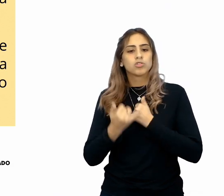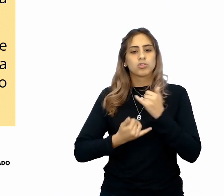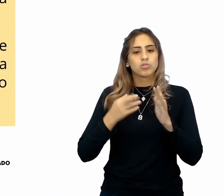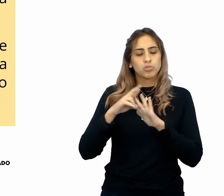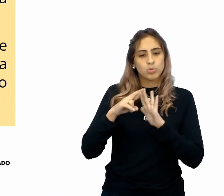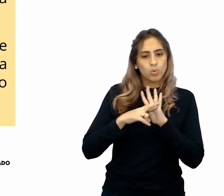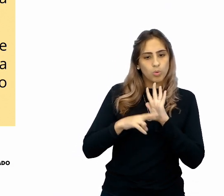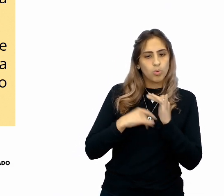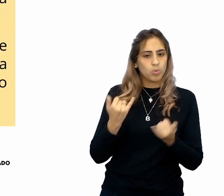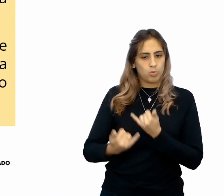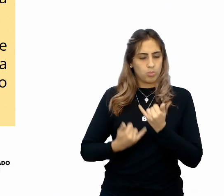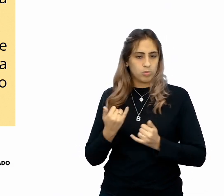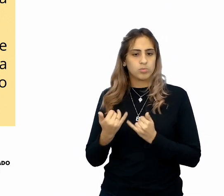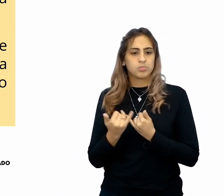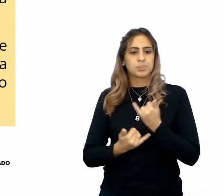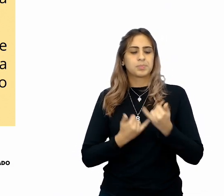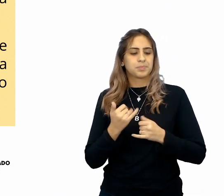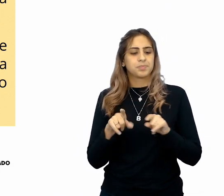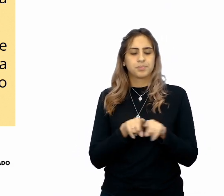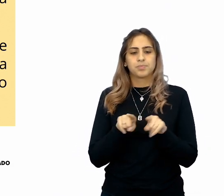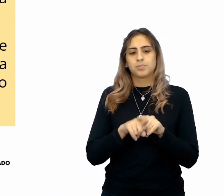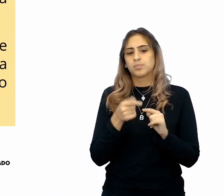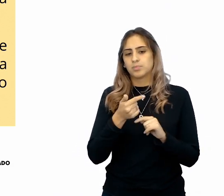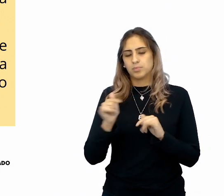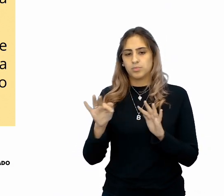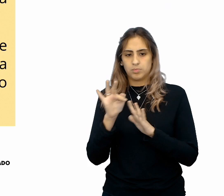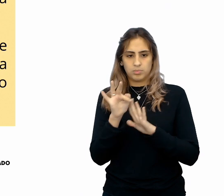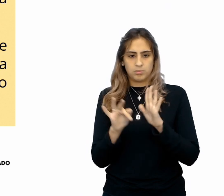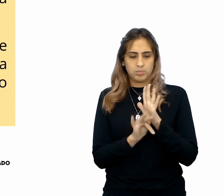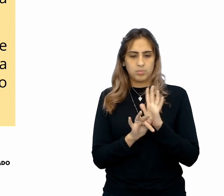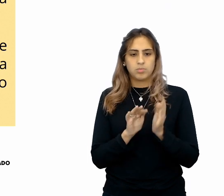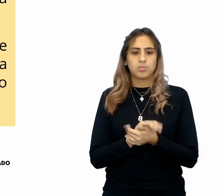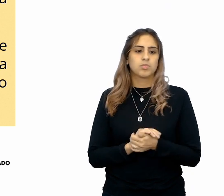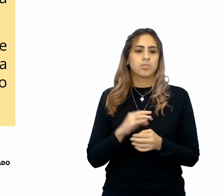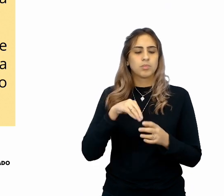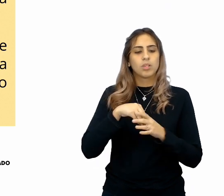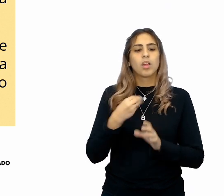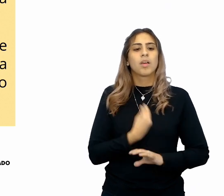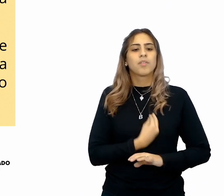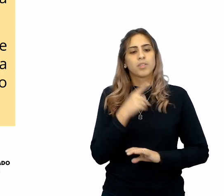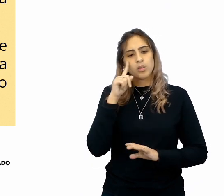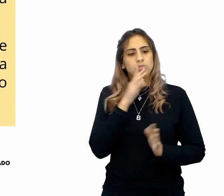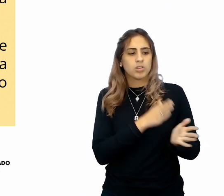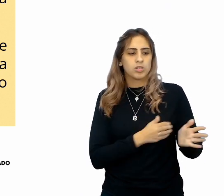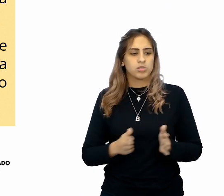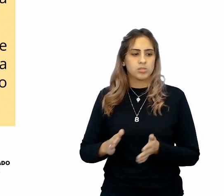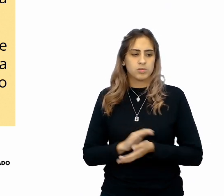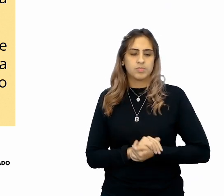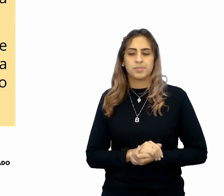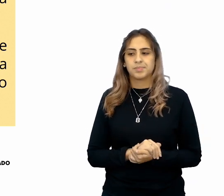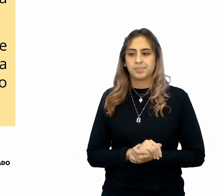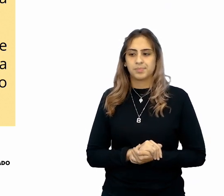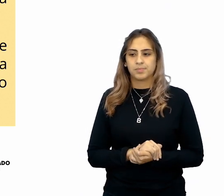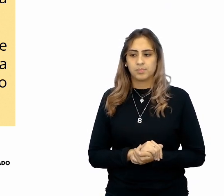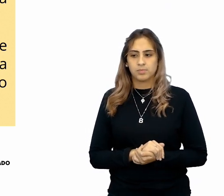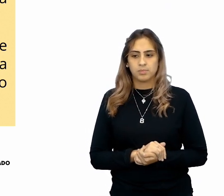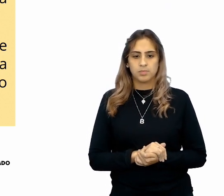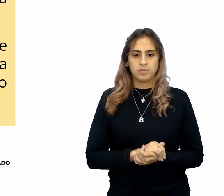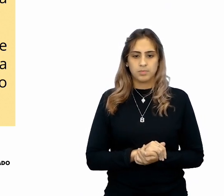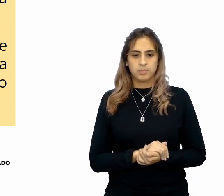jogos, regras de brincadeiras, entre outros textos do campo da vida cotidiana, compreendendo a